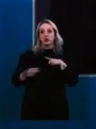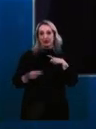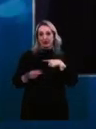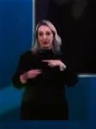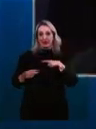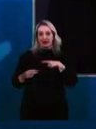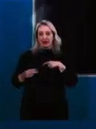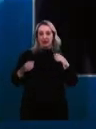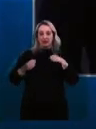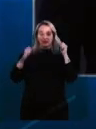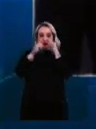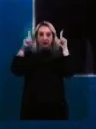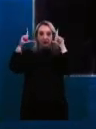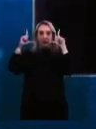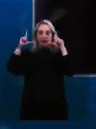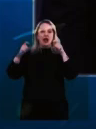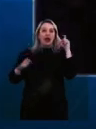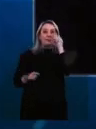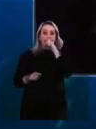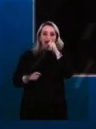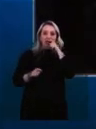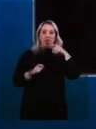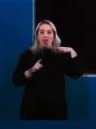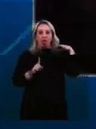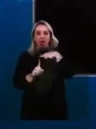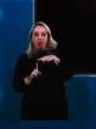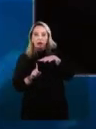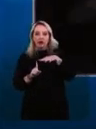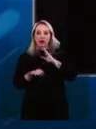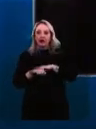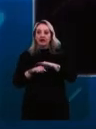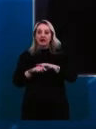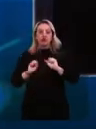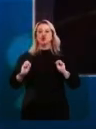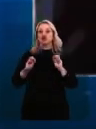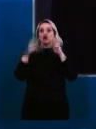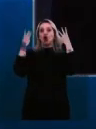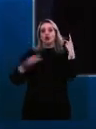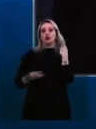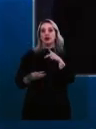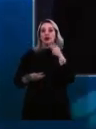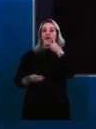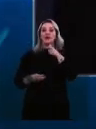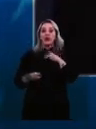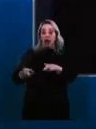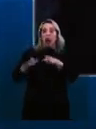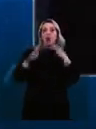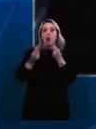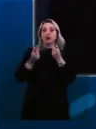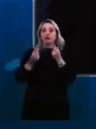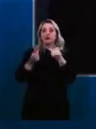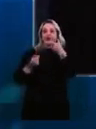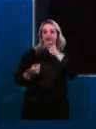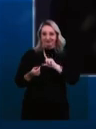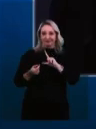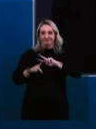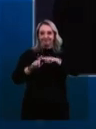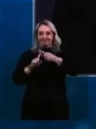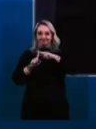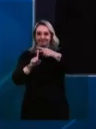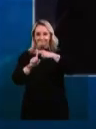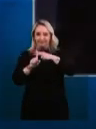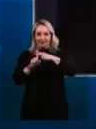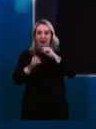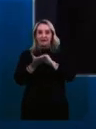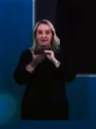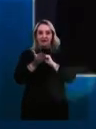gente precisa acordar. Ele mente, ele ataca, ele faz seu espetáculo porque ele ganha dinheiro com isso. Ele lucra em cima